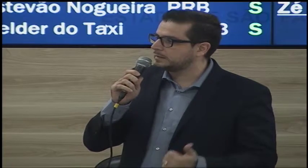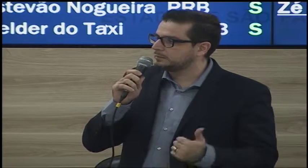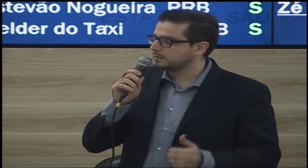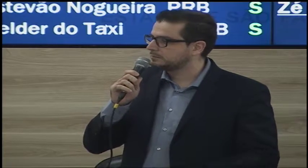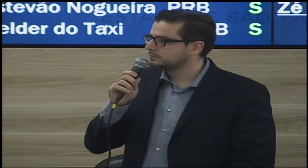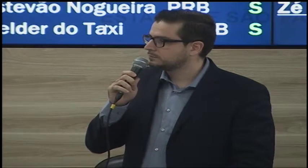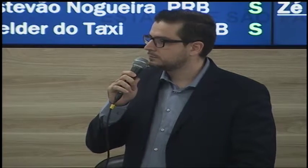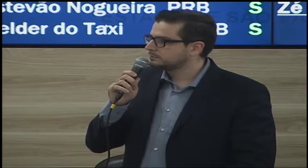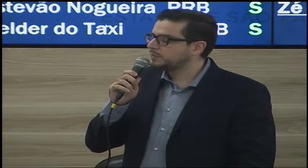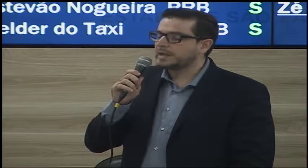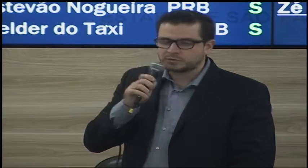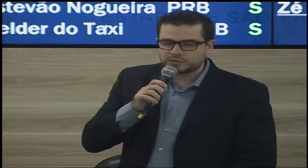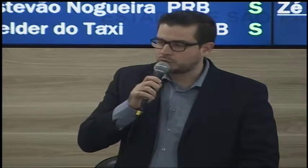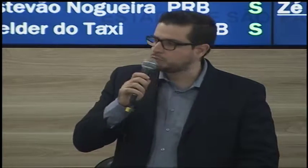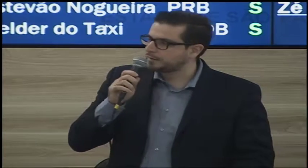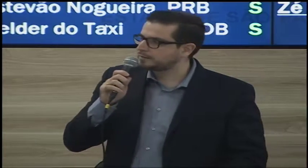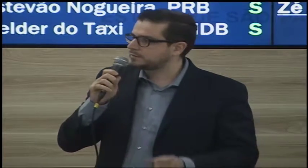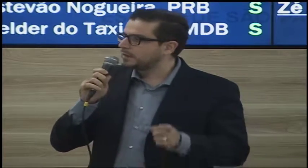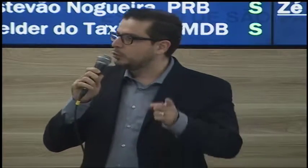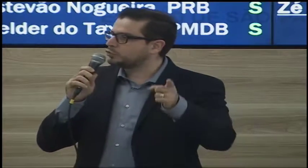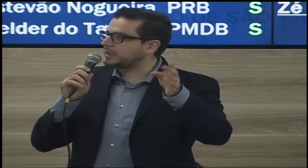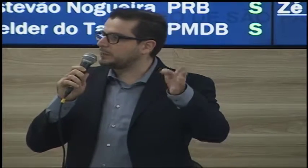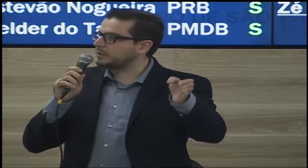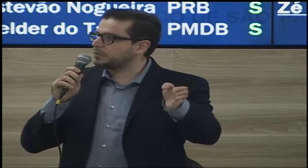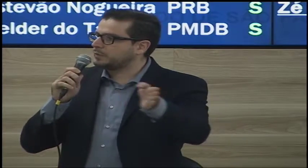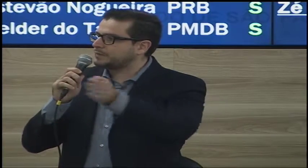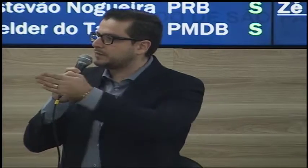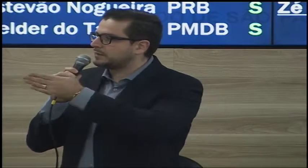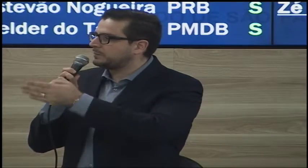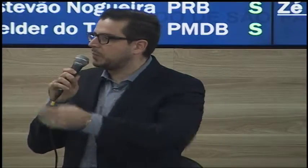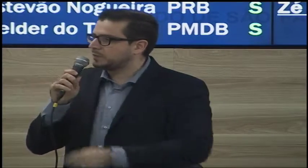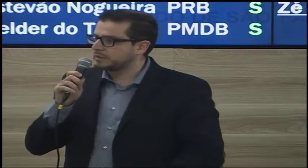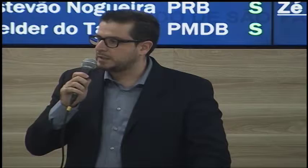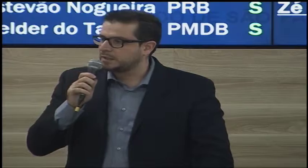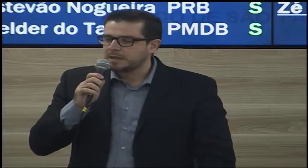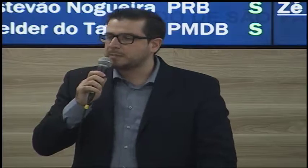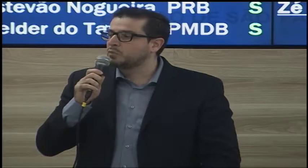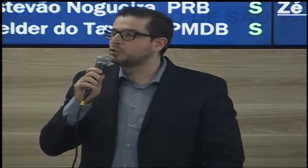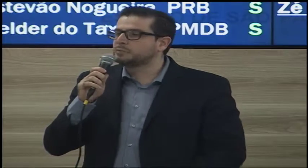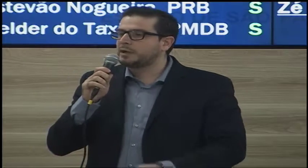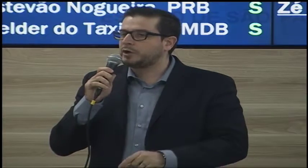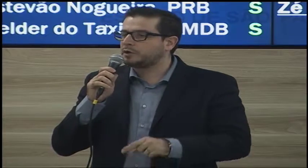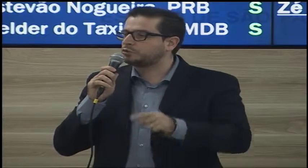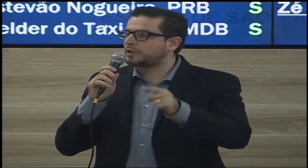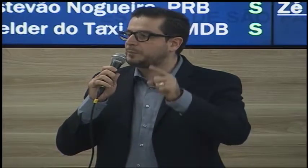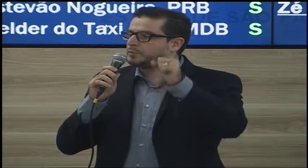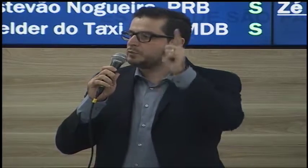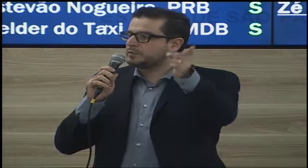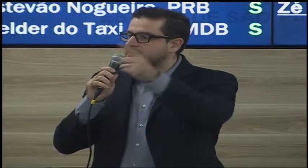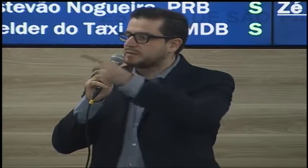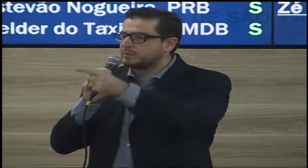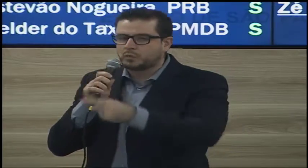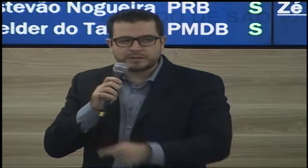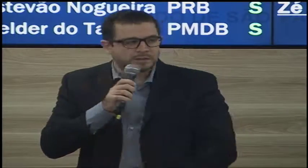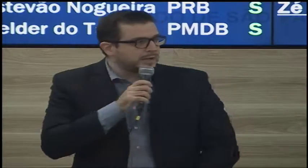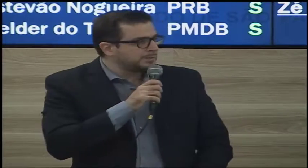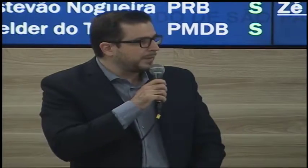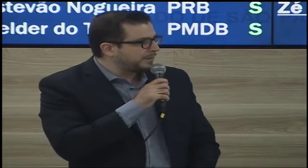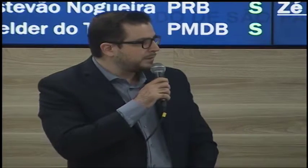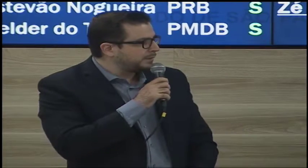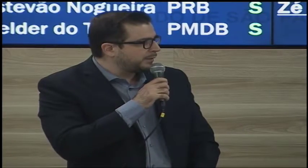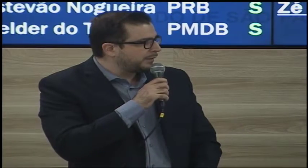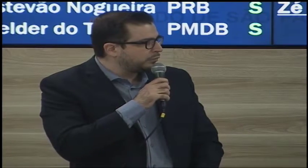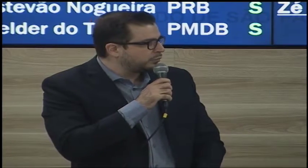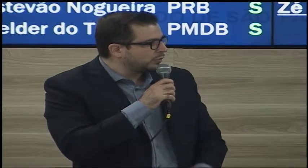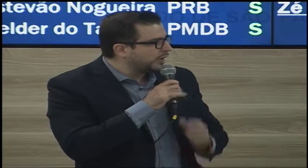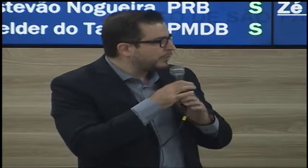na cama. E é isso que acontece. O tempo da doença até a morte aqui é muito maior que o tempo da doença e da morte em